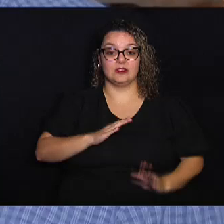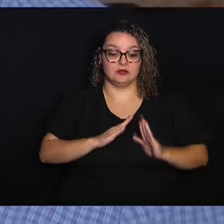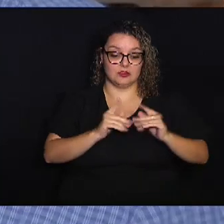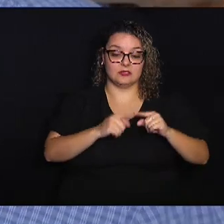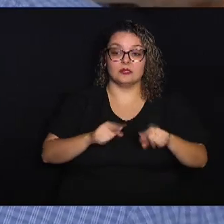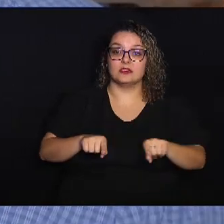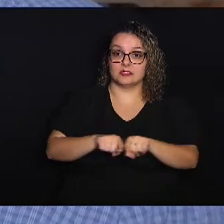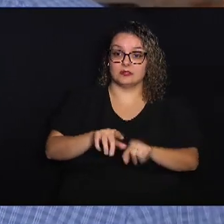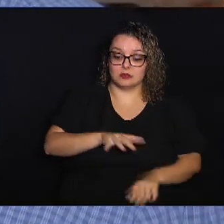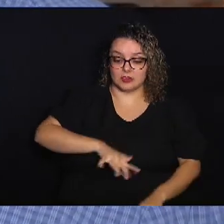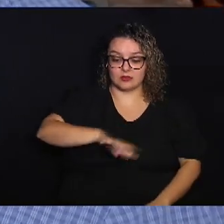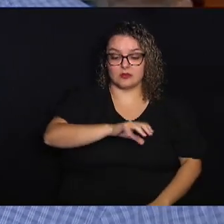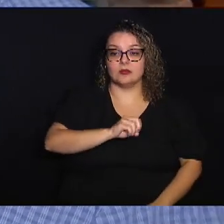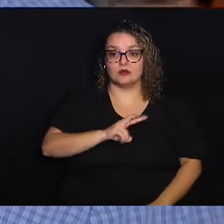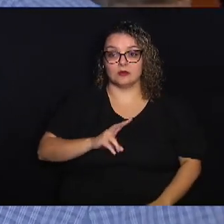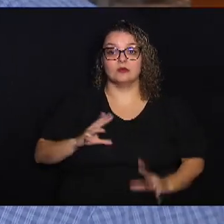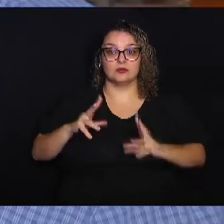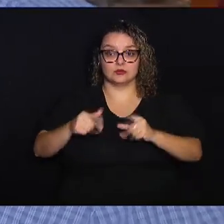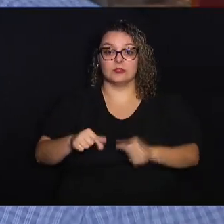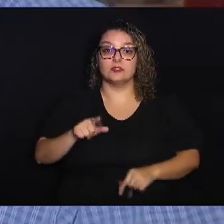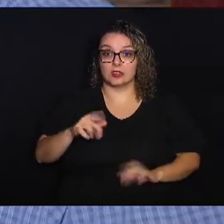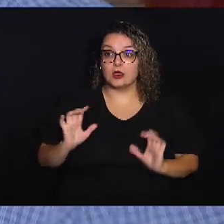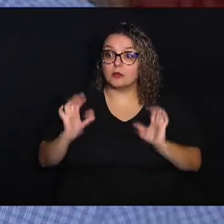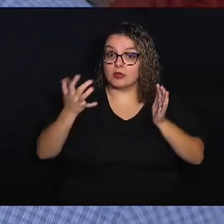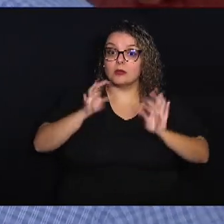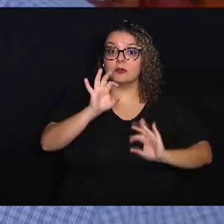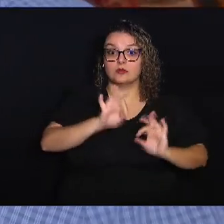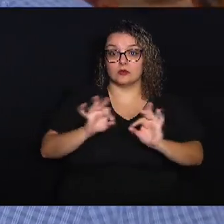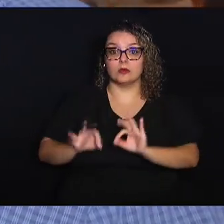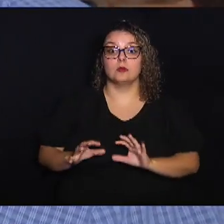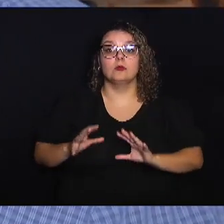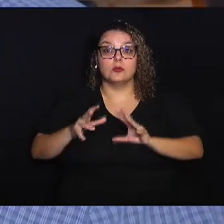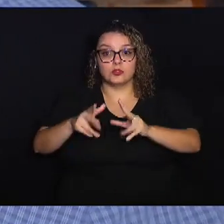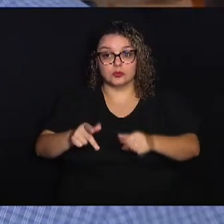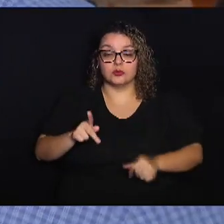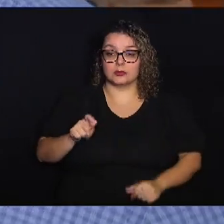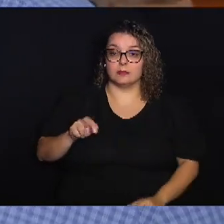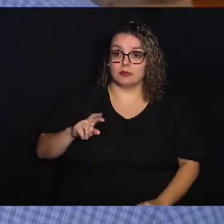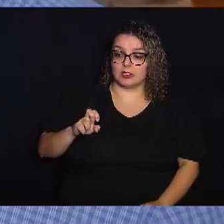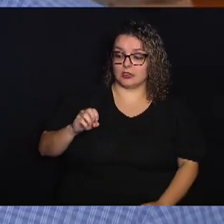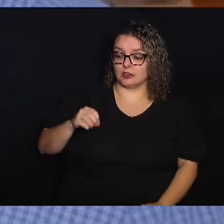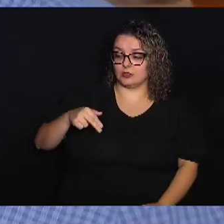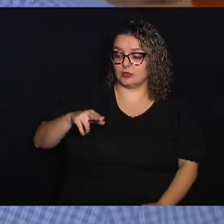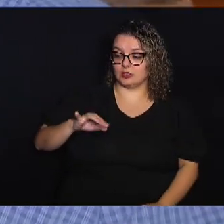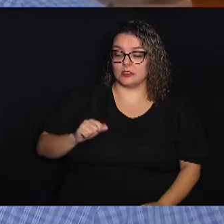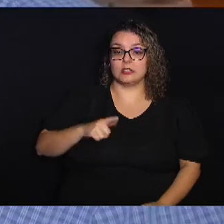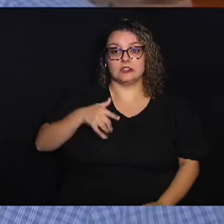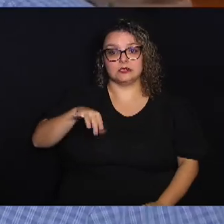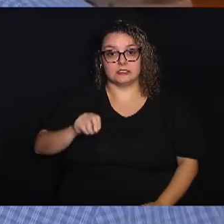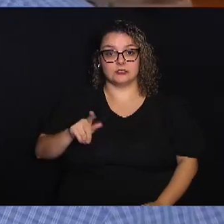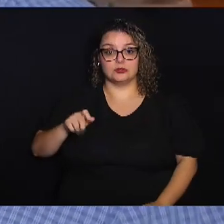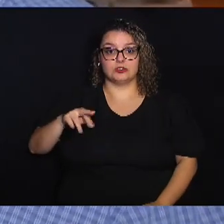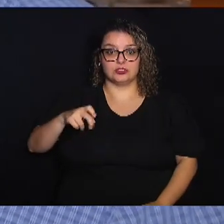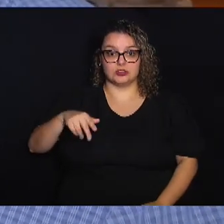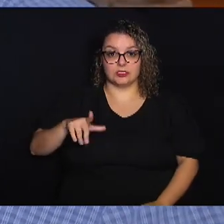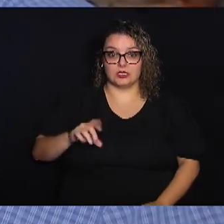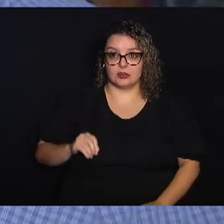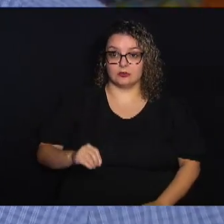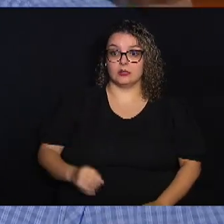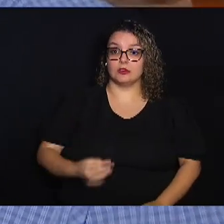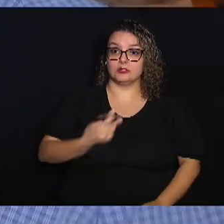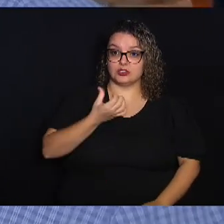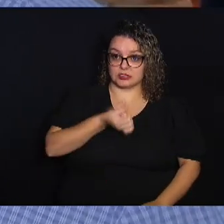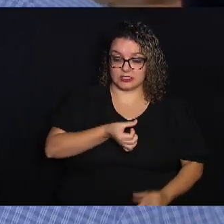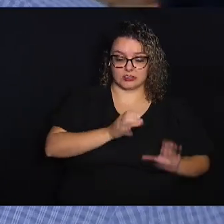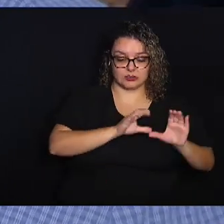e da região do Ouro Verde como um todo. É uma festa que é organizada por toda a paróquia São Geraldo. A paróquia São Geraldo, ela é constituída de